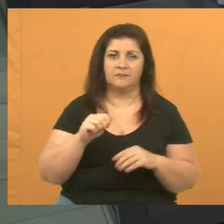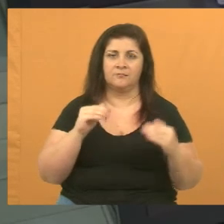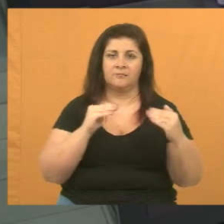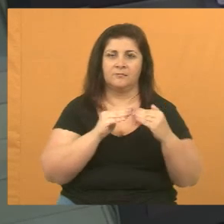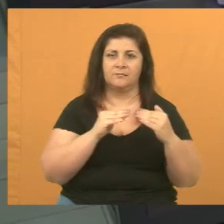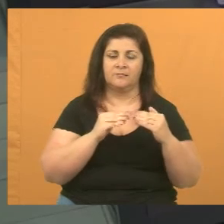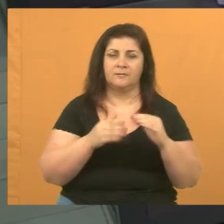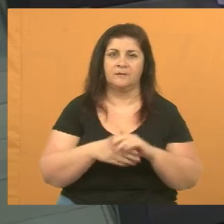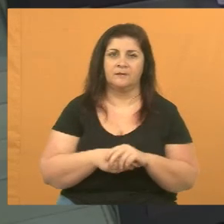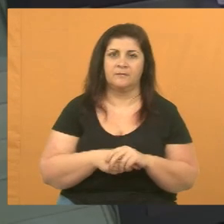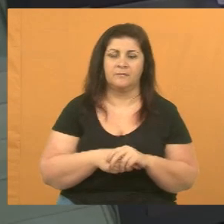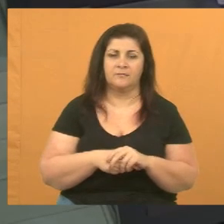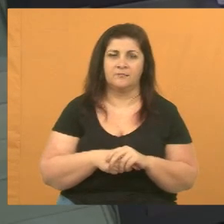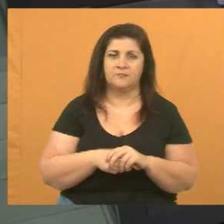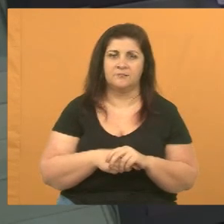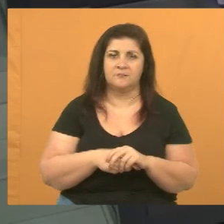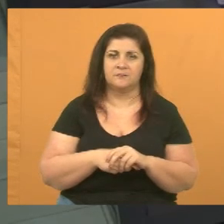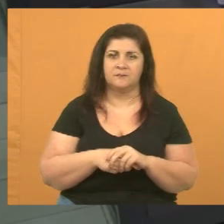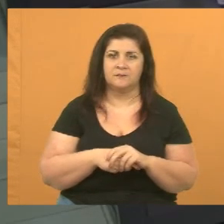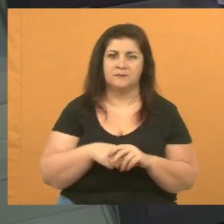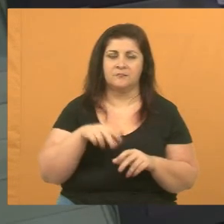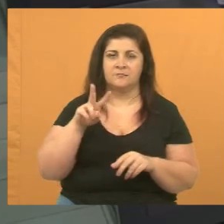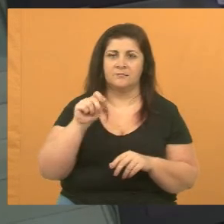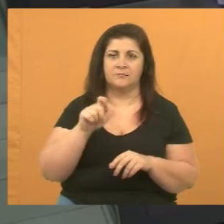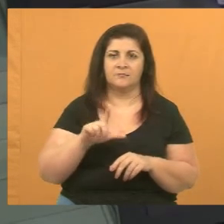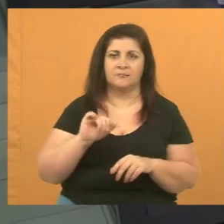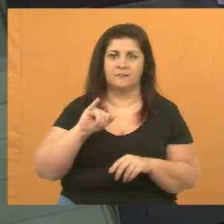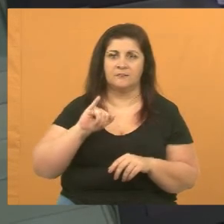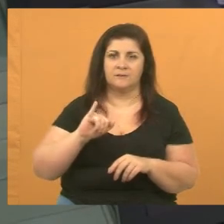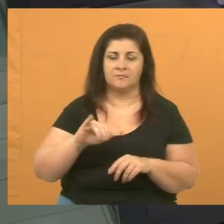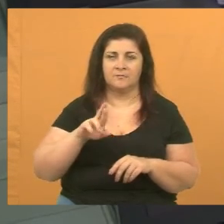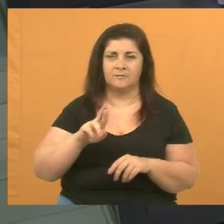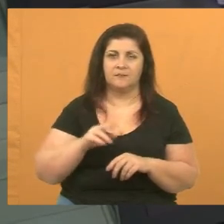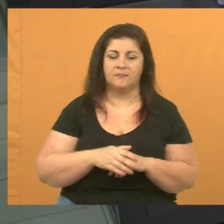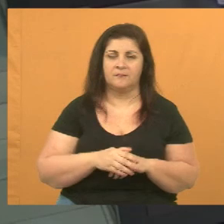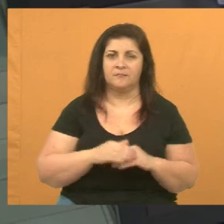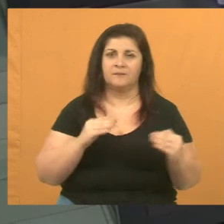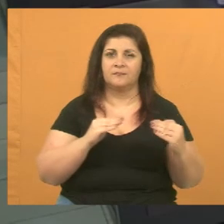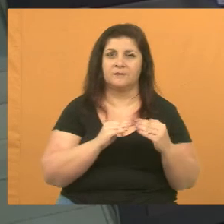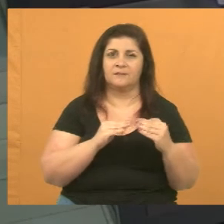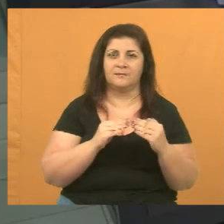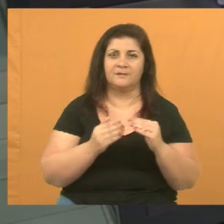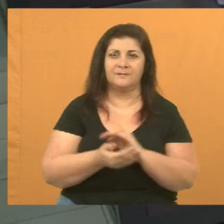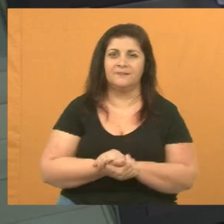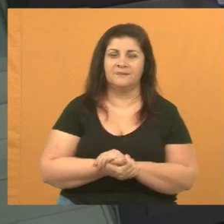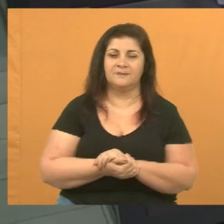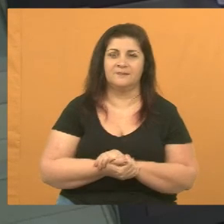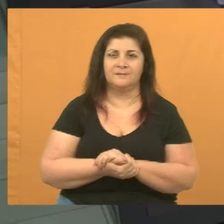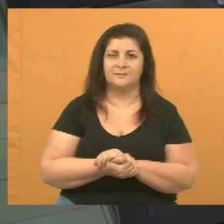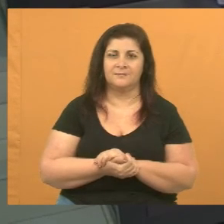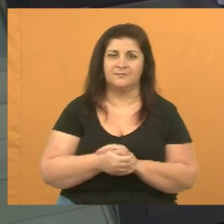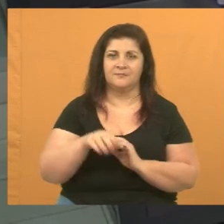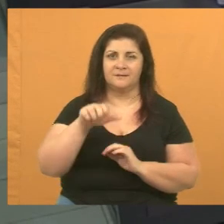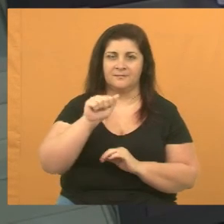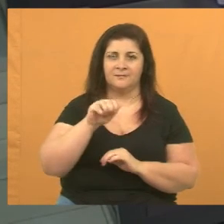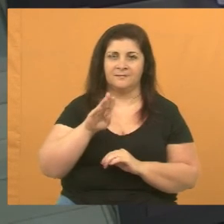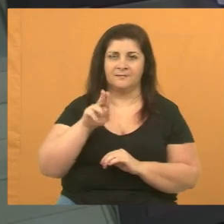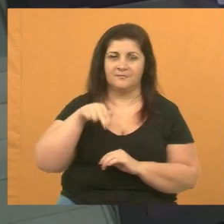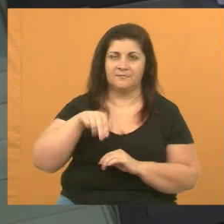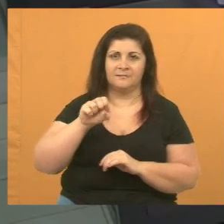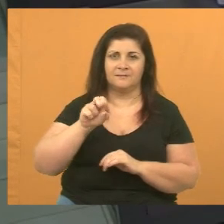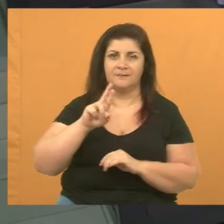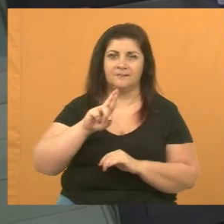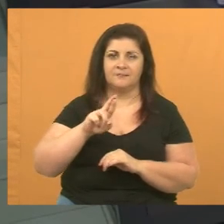Amizade? Favorável. Como vota vereador Valmir do Parque Meia Lua? Favorável. Como vota vereador Abner de